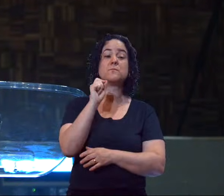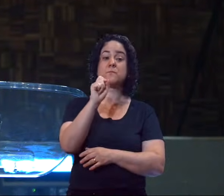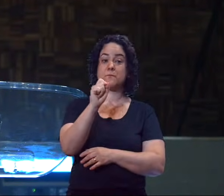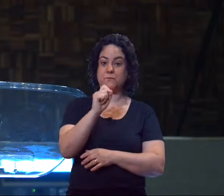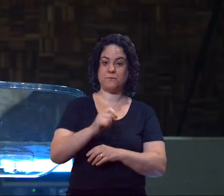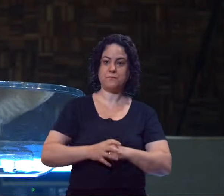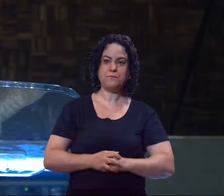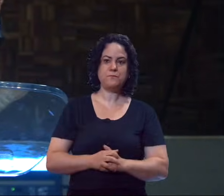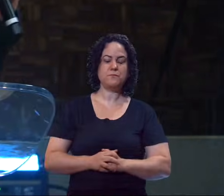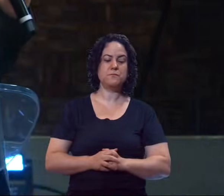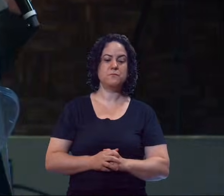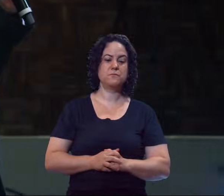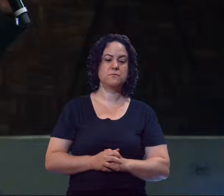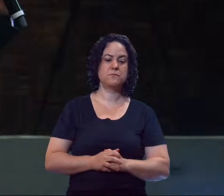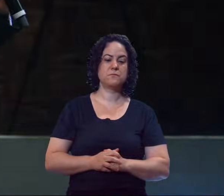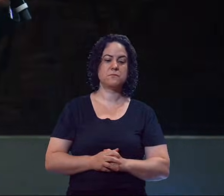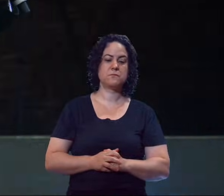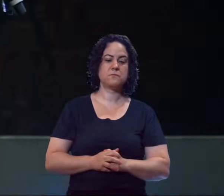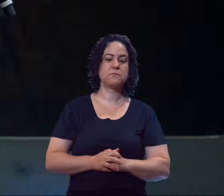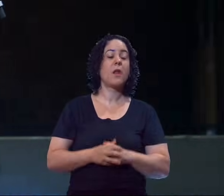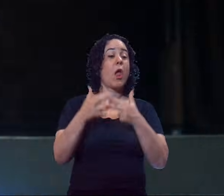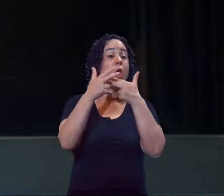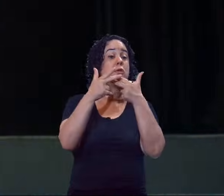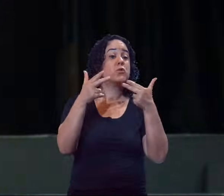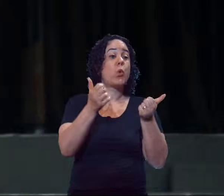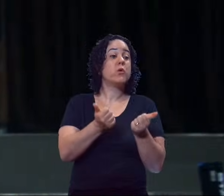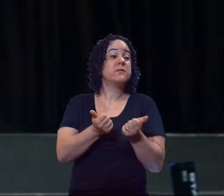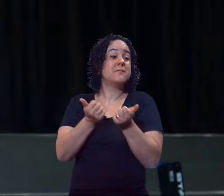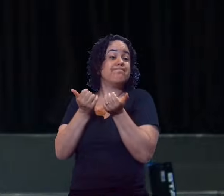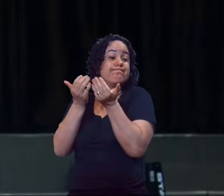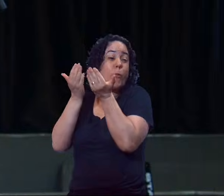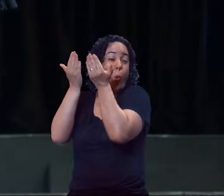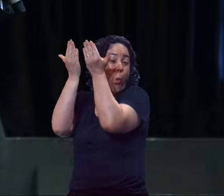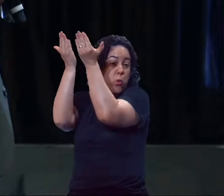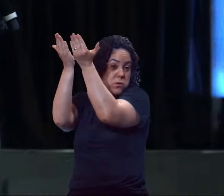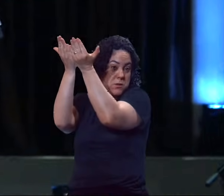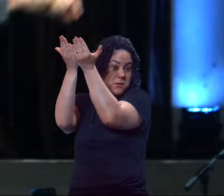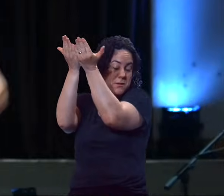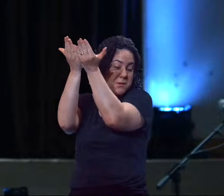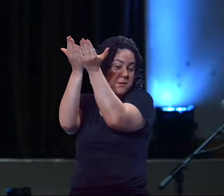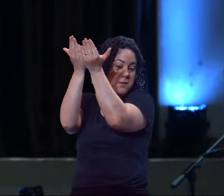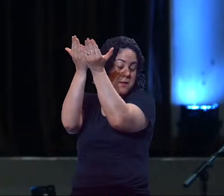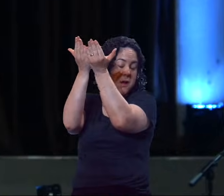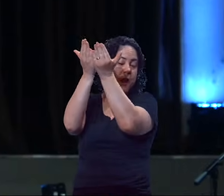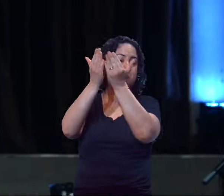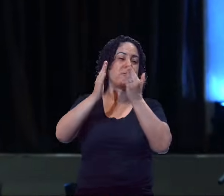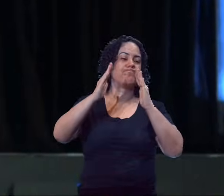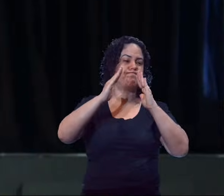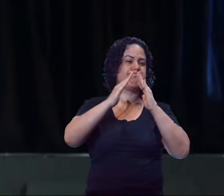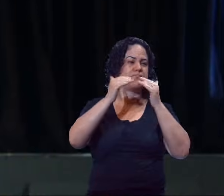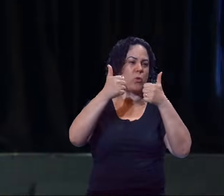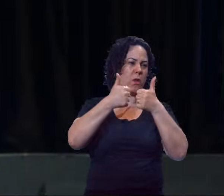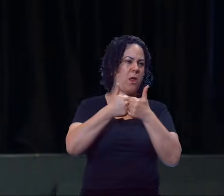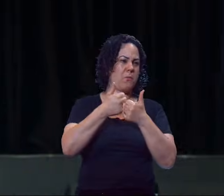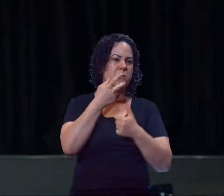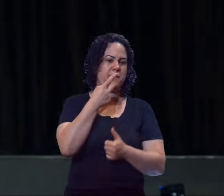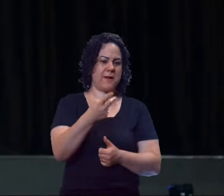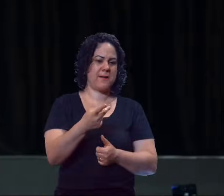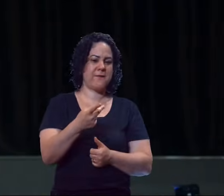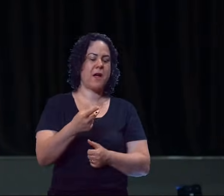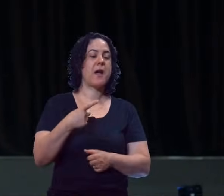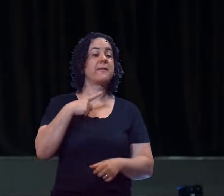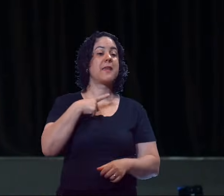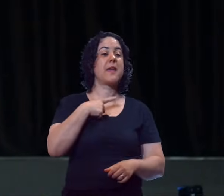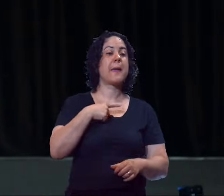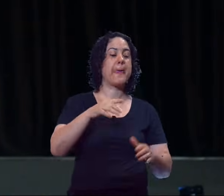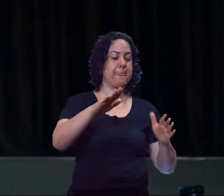fala das coisas consagradas no templo, no tabernáculo. Ele fala para passar óleo